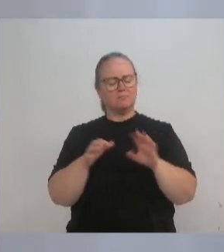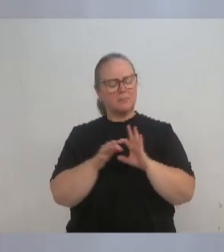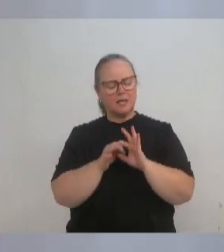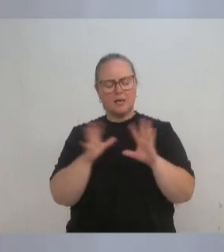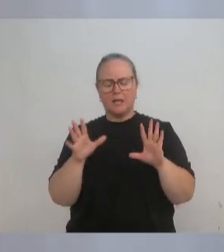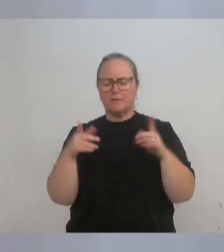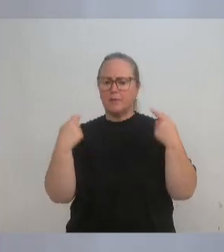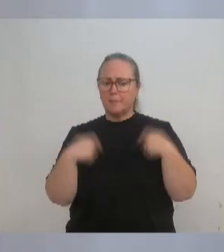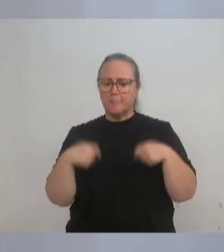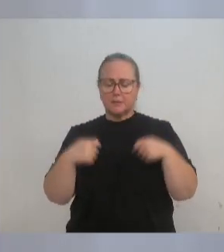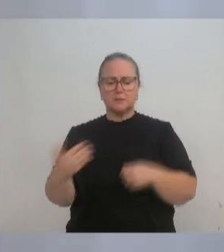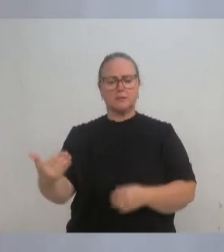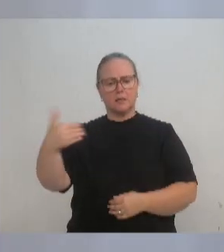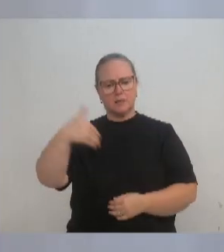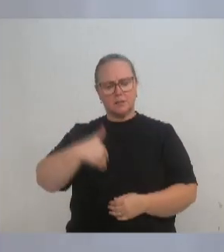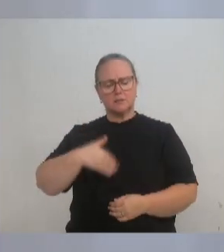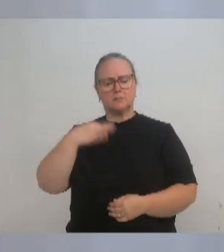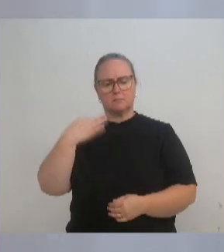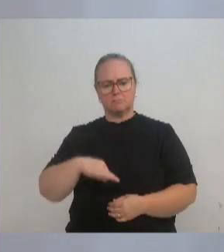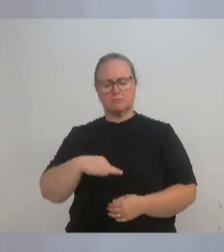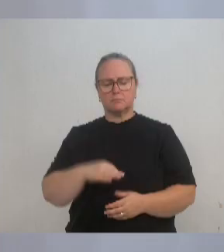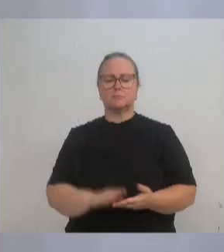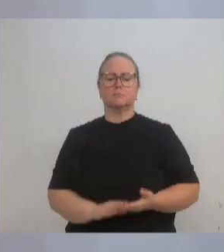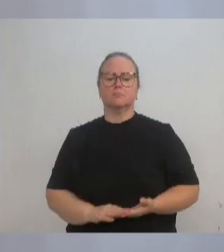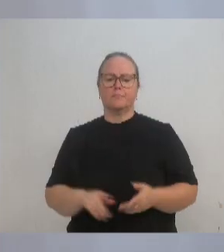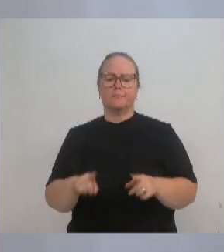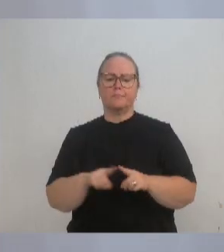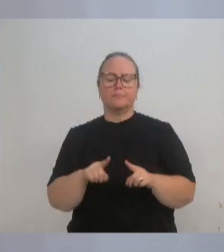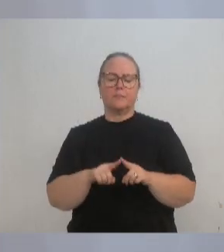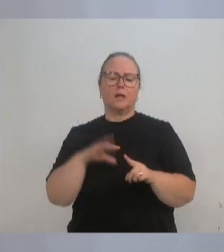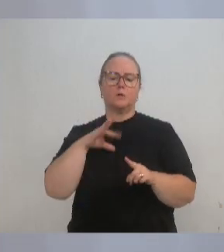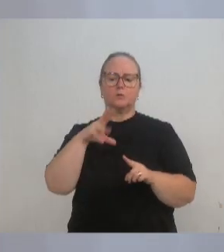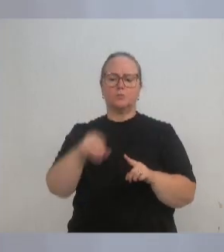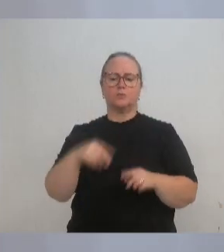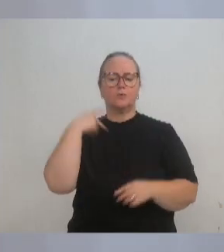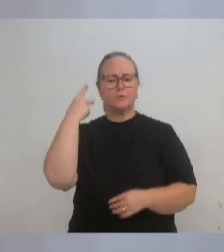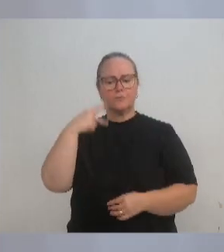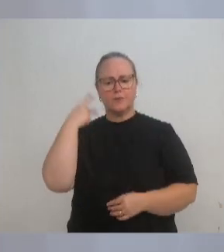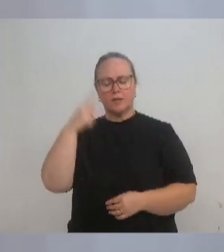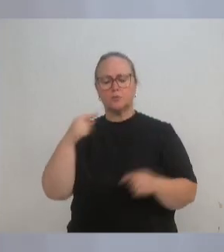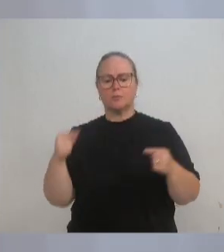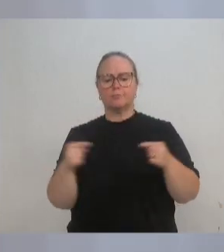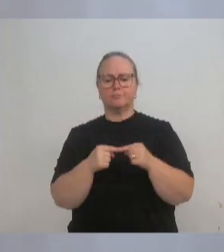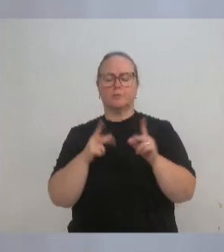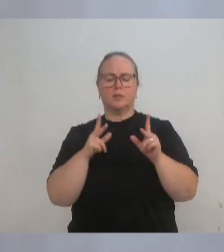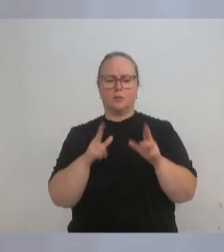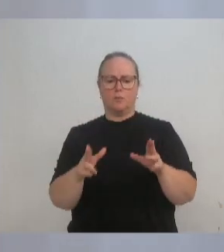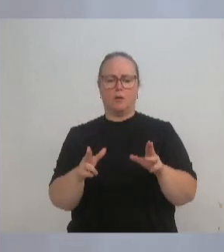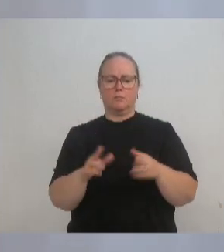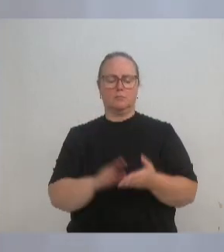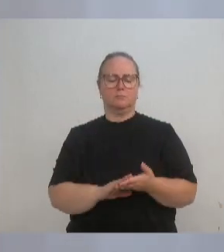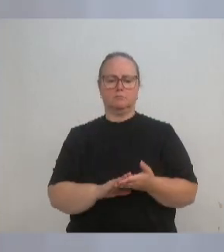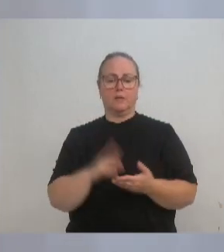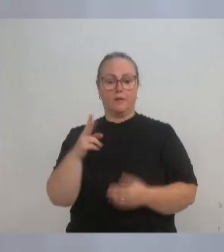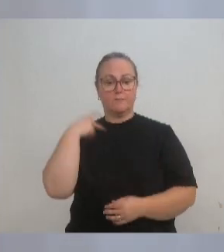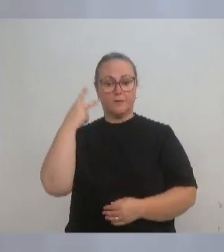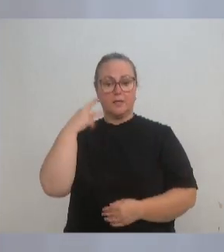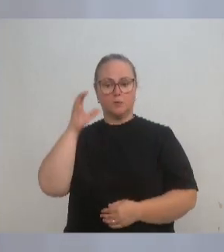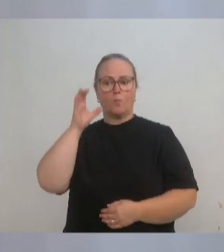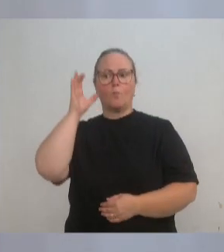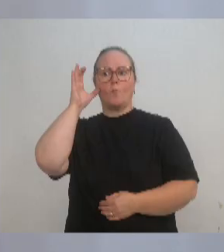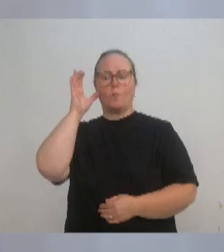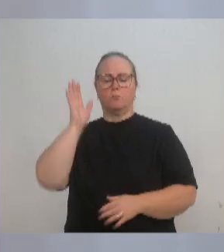que precisarem nesse aspecto. Assim como o gabinete de todos os vereadores, que eu tenho plena convicção que não vão se furtar de dar